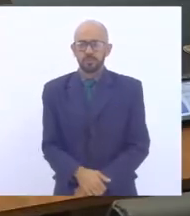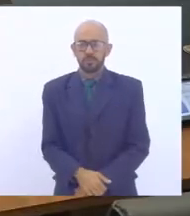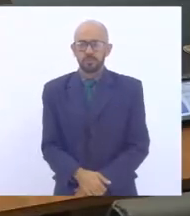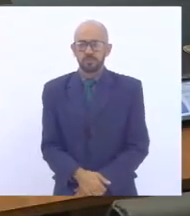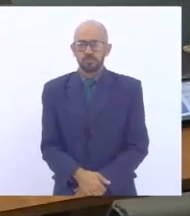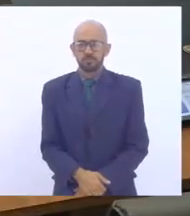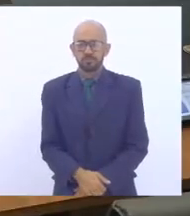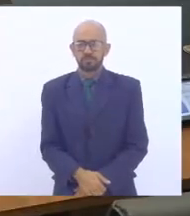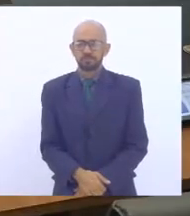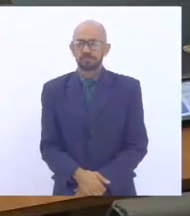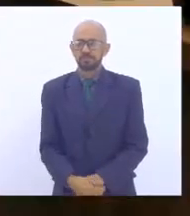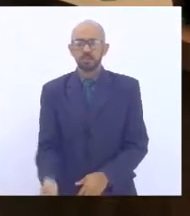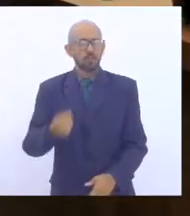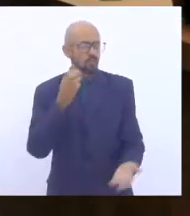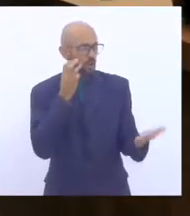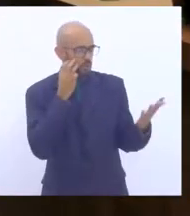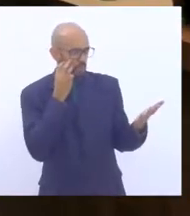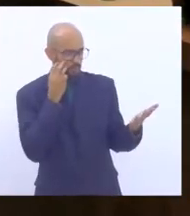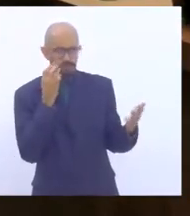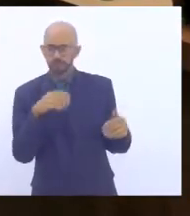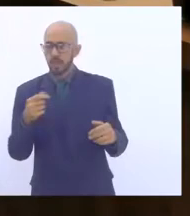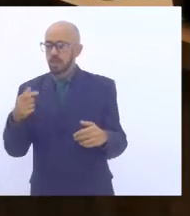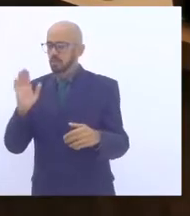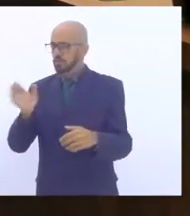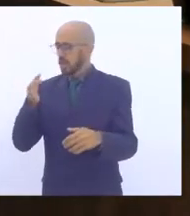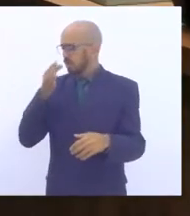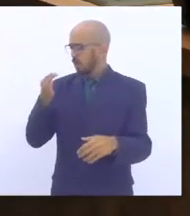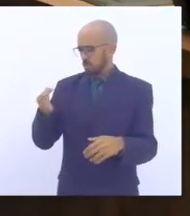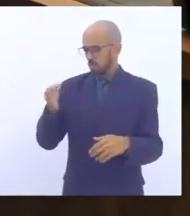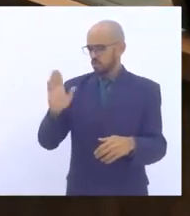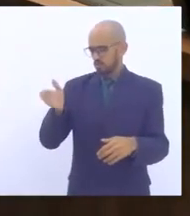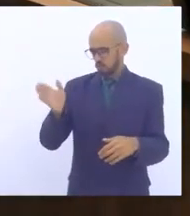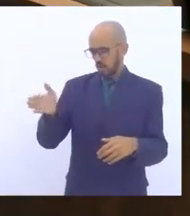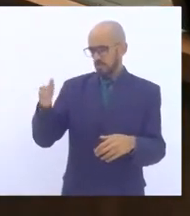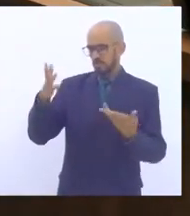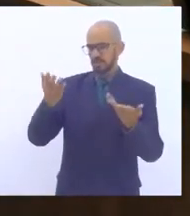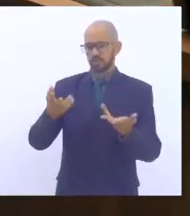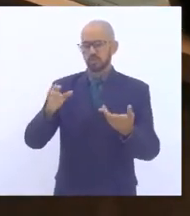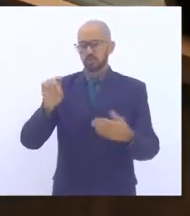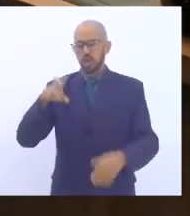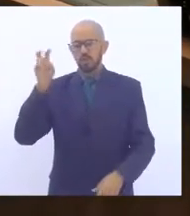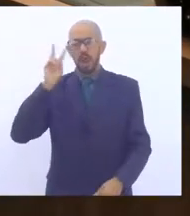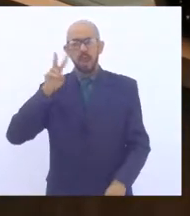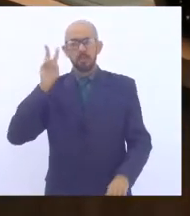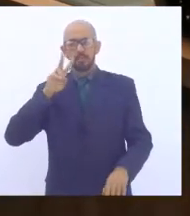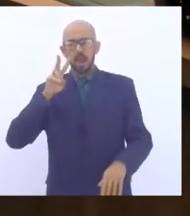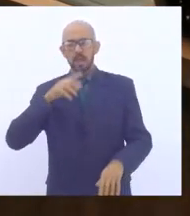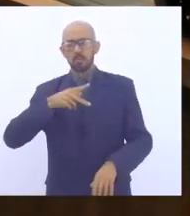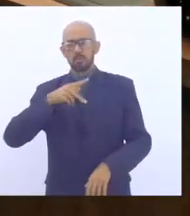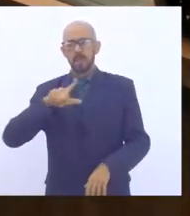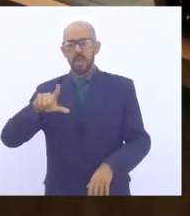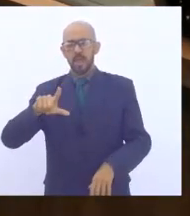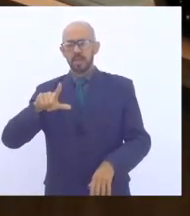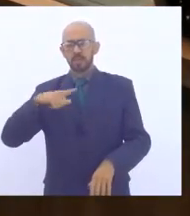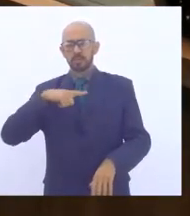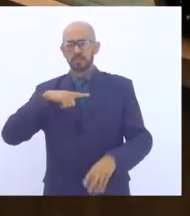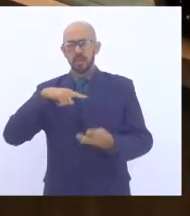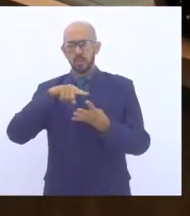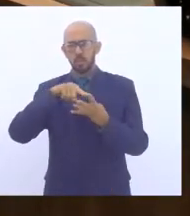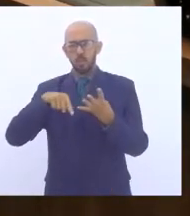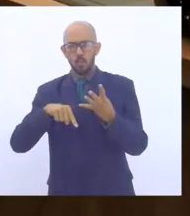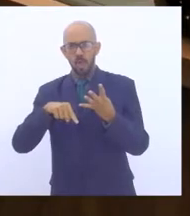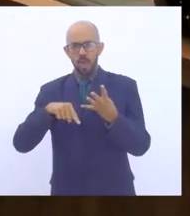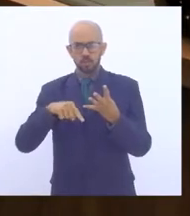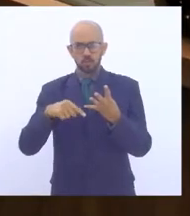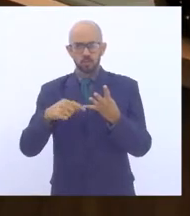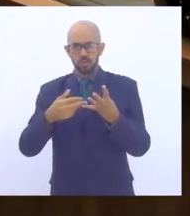waldeck carneiro é muito breve já emitiu parecer mas eu quero lembrar André que o projeto trabalha com 4